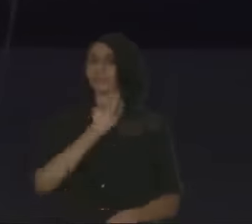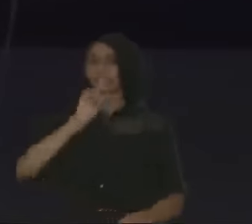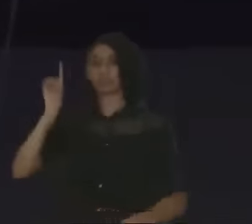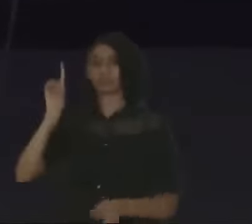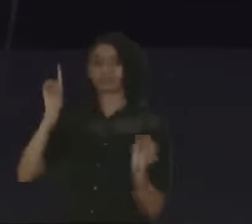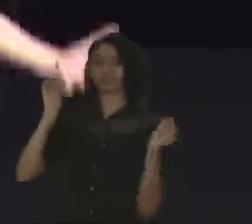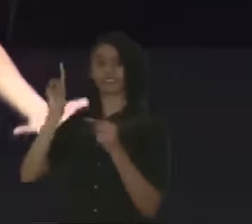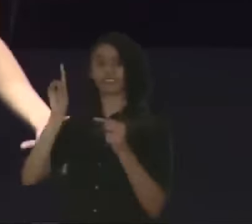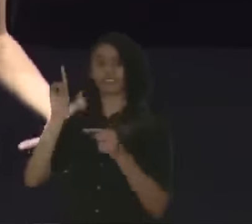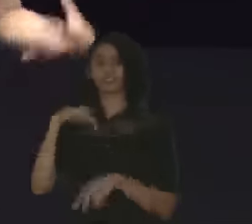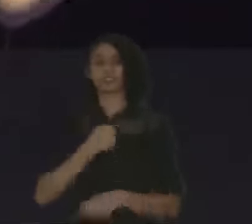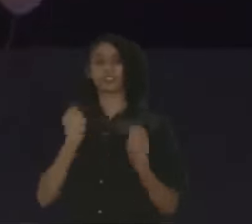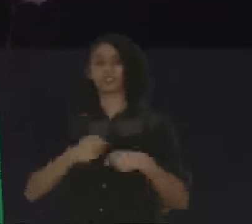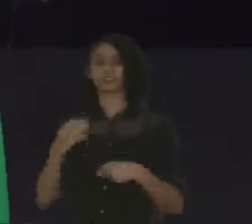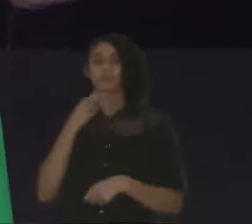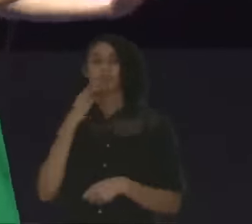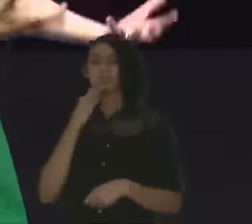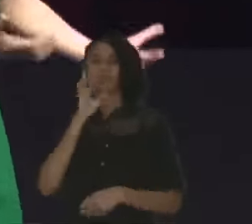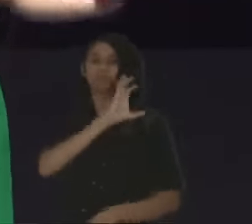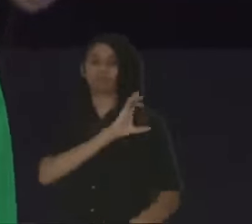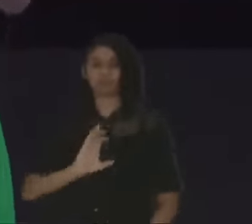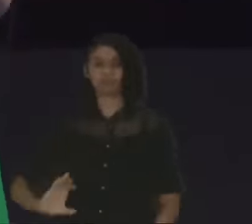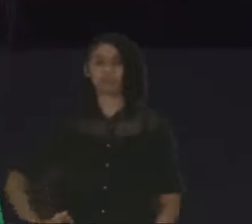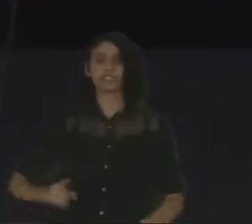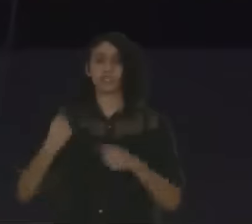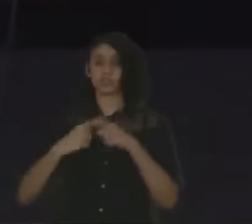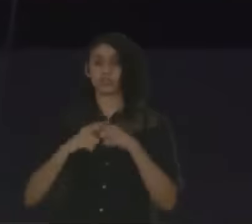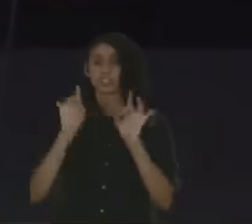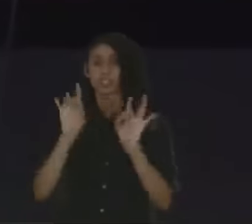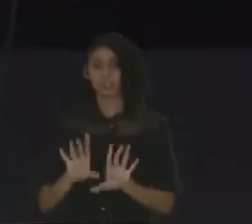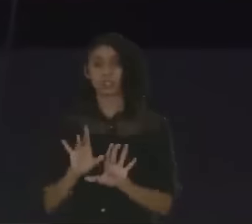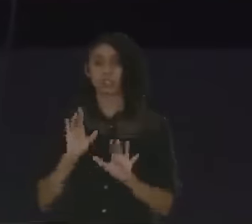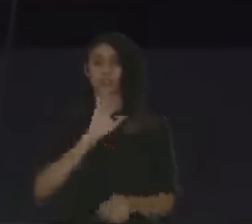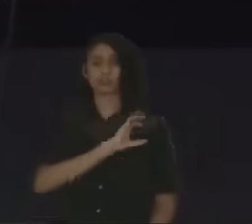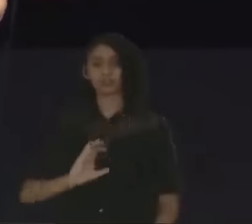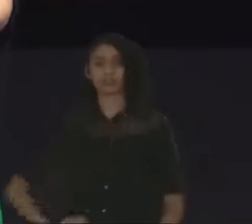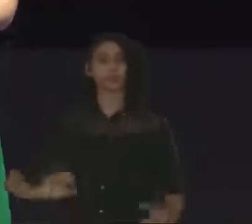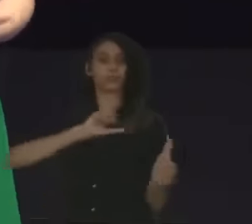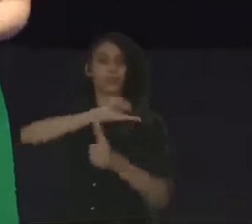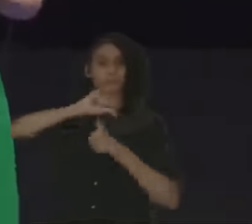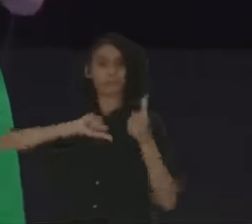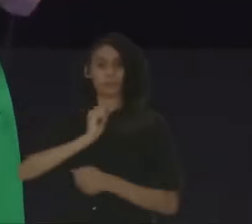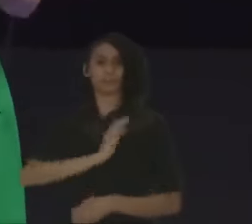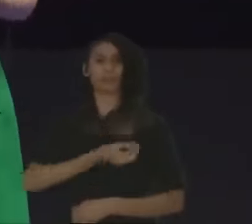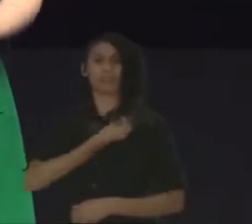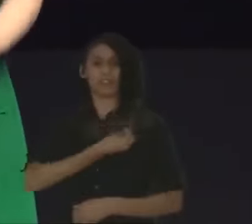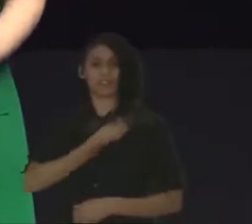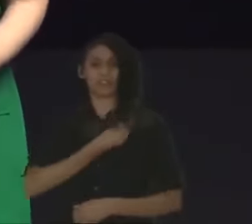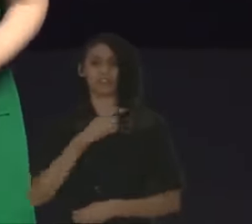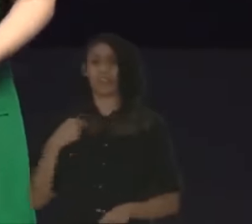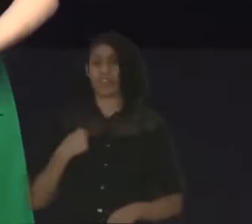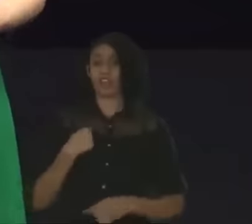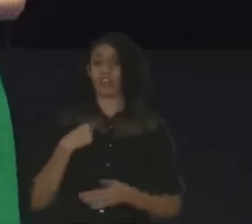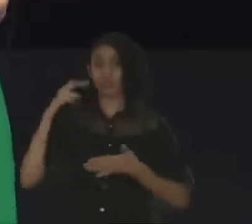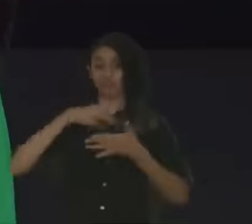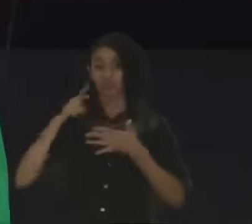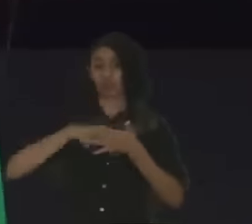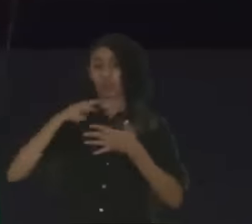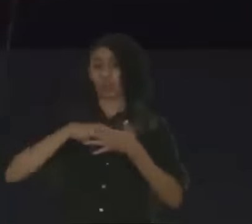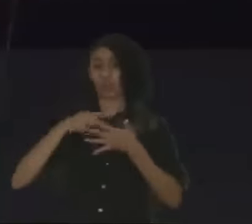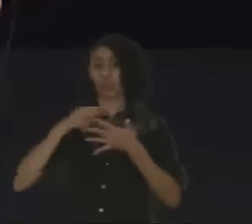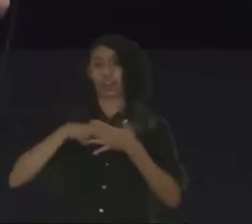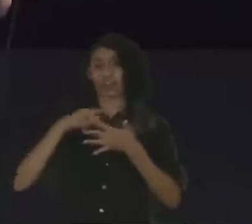de conhecer a Cristo porque só Cristo pode mudar a nossa vida Quantas pessoas prometem no fim do ano vou ler a Bíblia o ano todo e